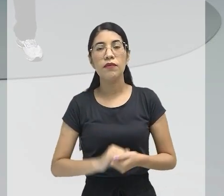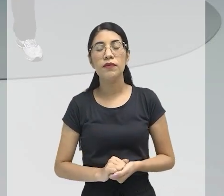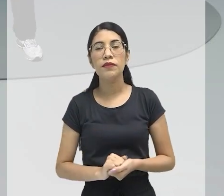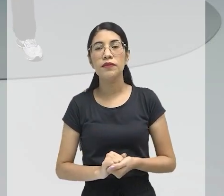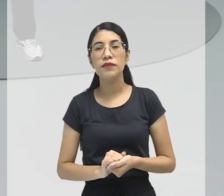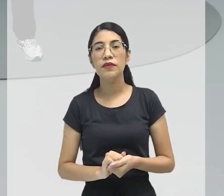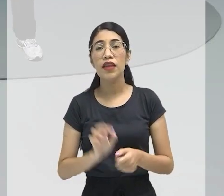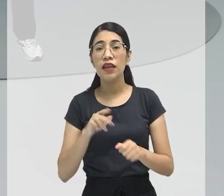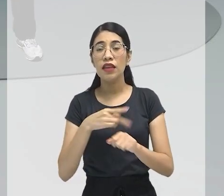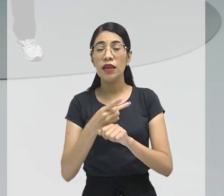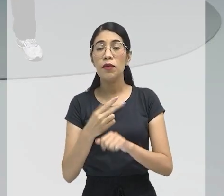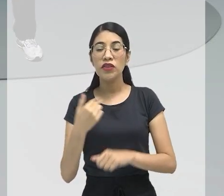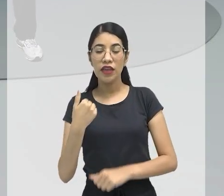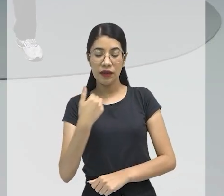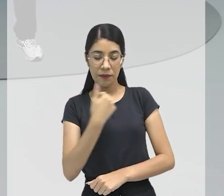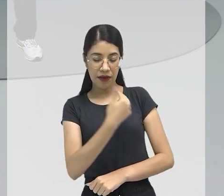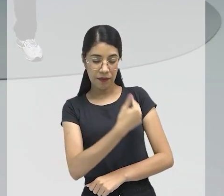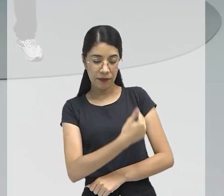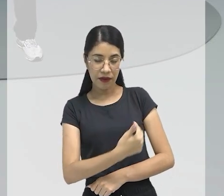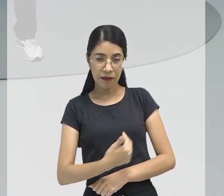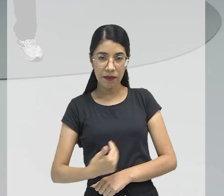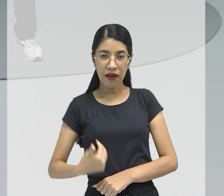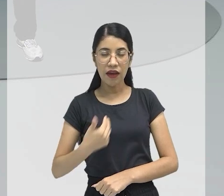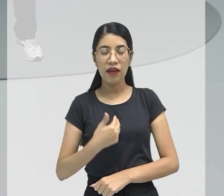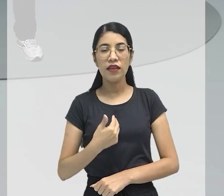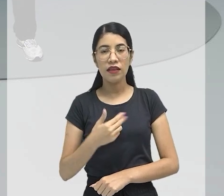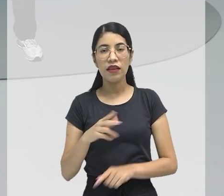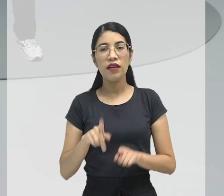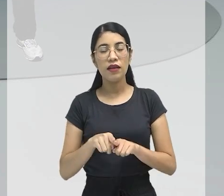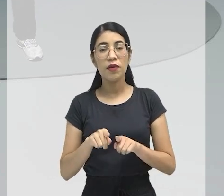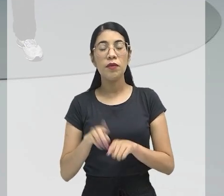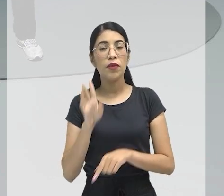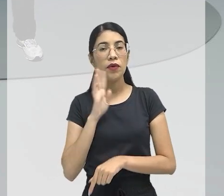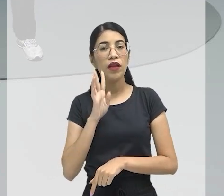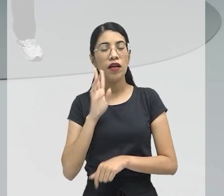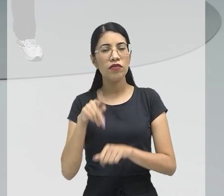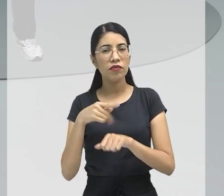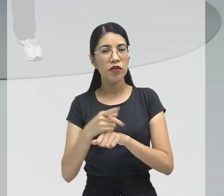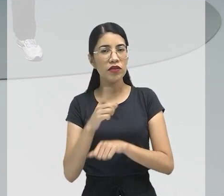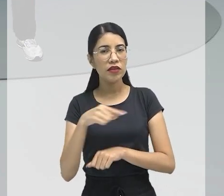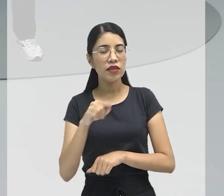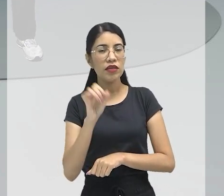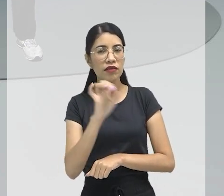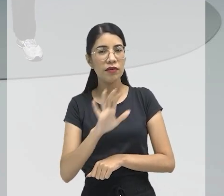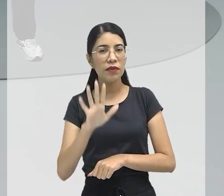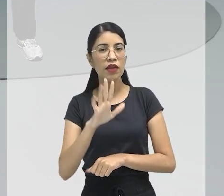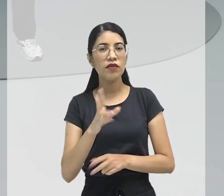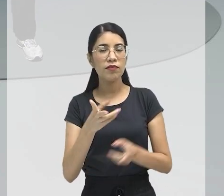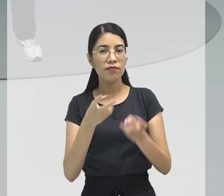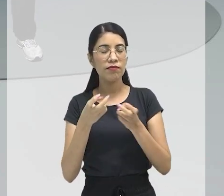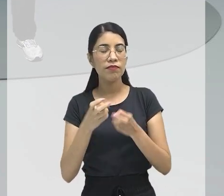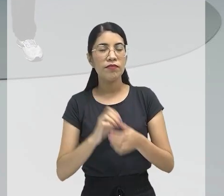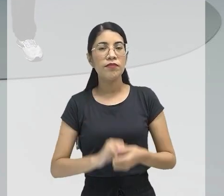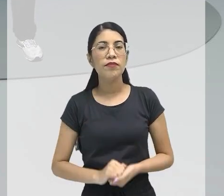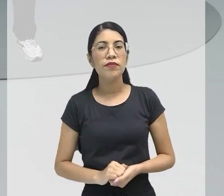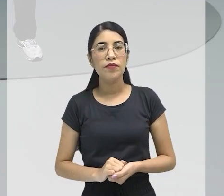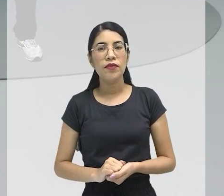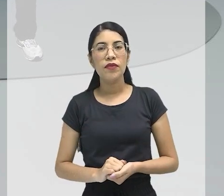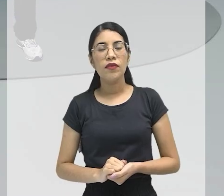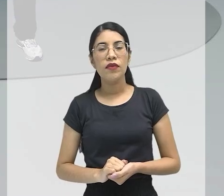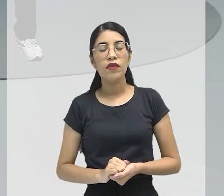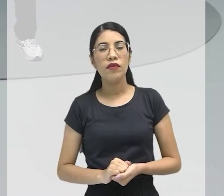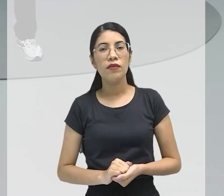E depois vem a pintura que eu acho que é algo muito bacana, que vocês vão ver daqui a pouco algumas imagens. Ok? Tá